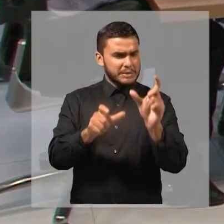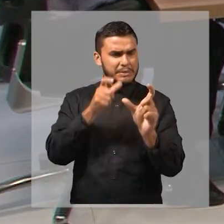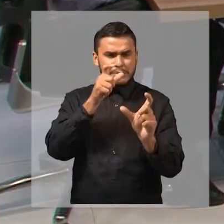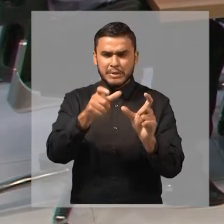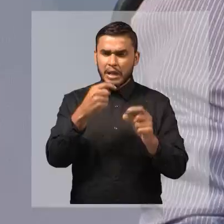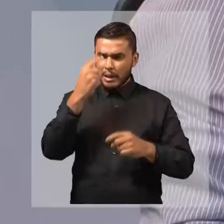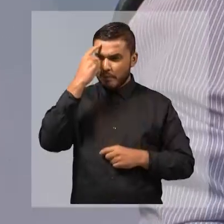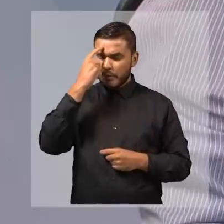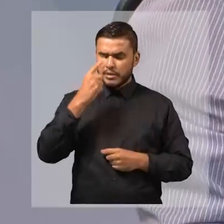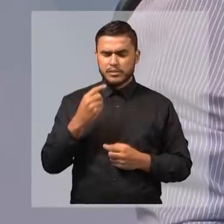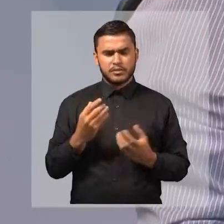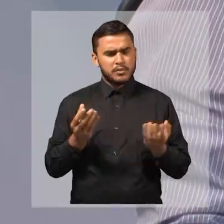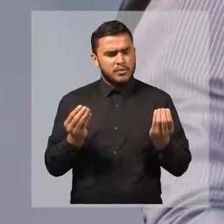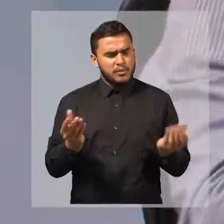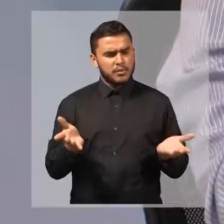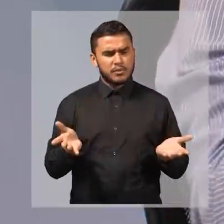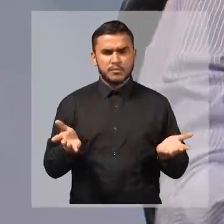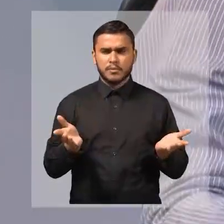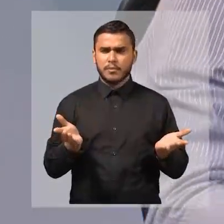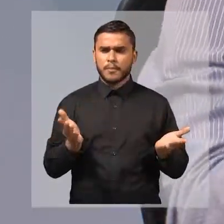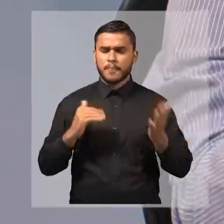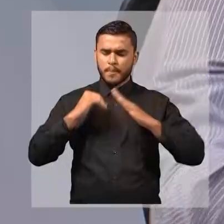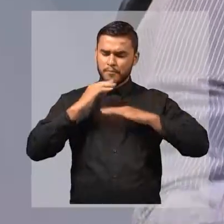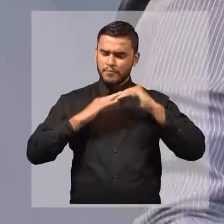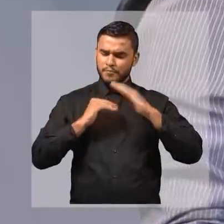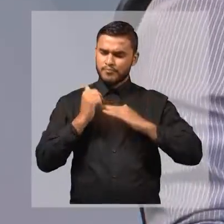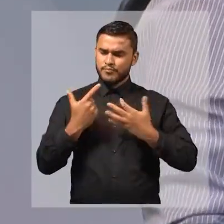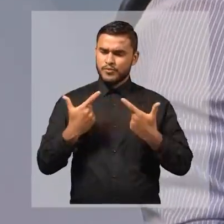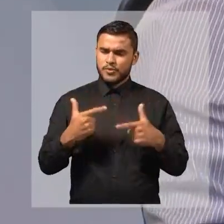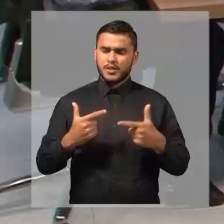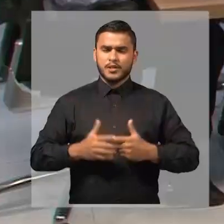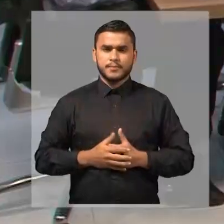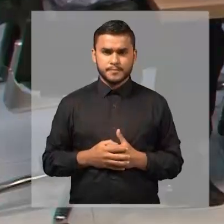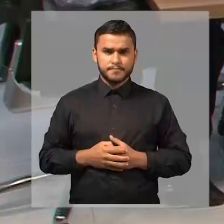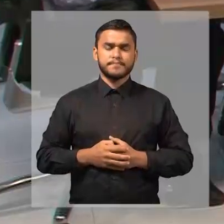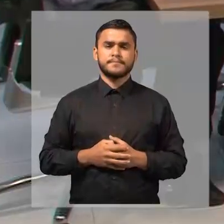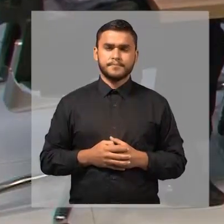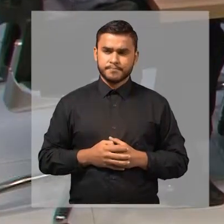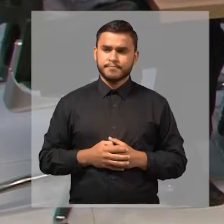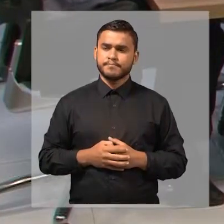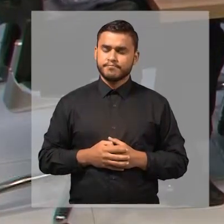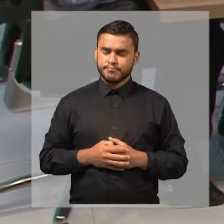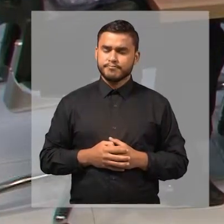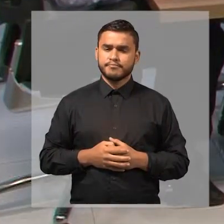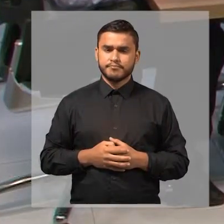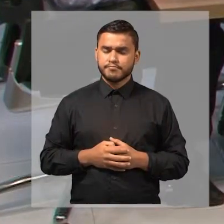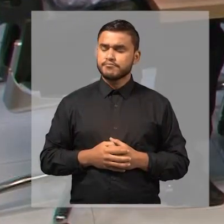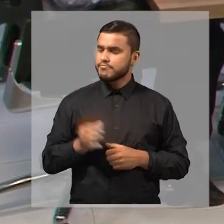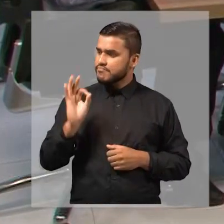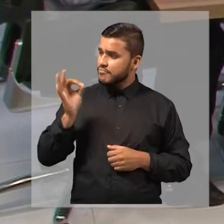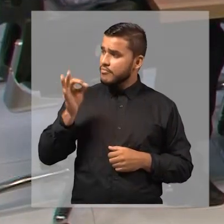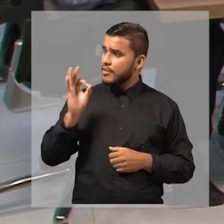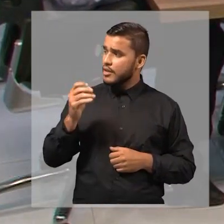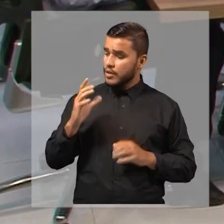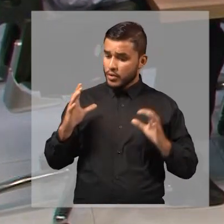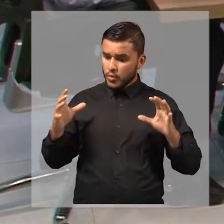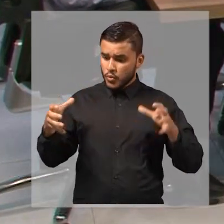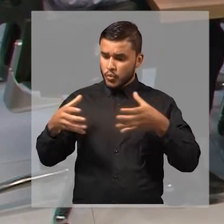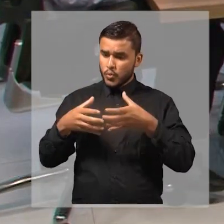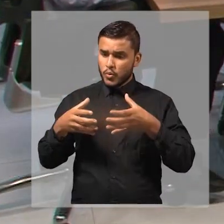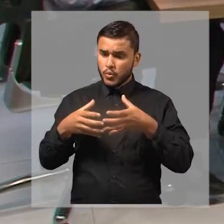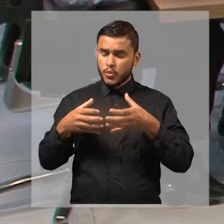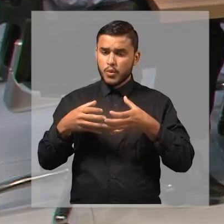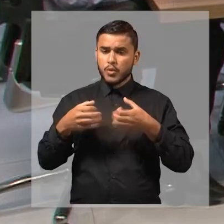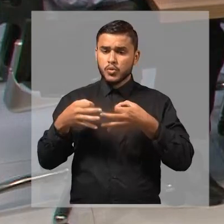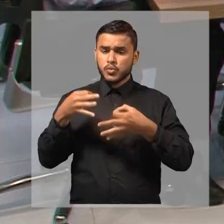aí um completo... A questão institucional, né? É mais... A instituição